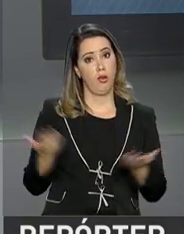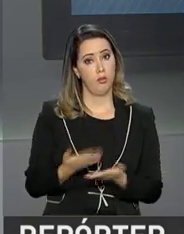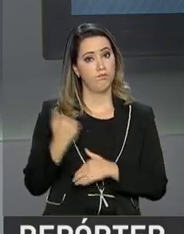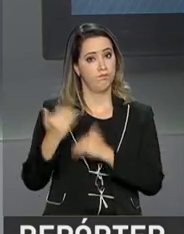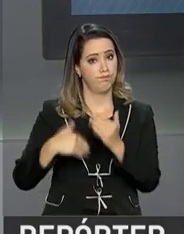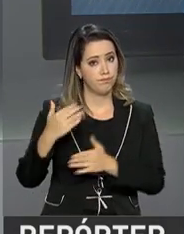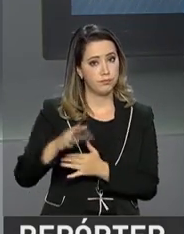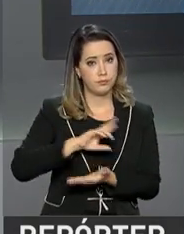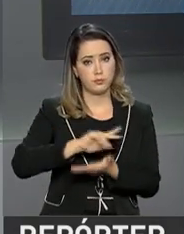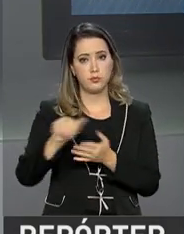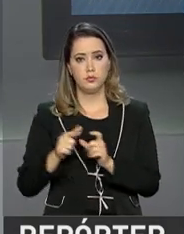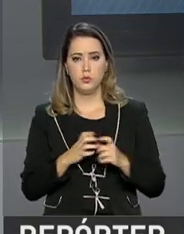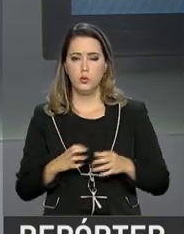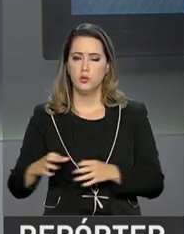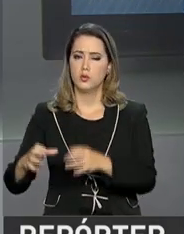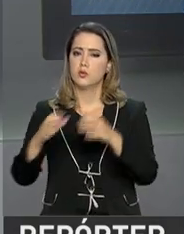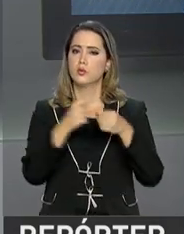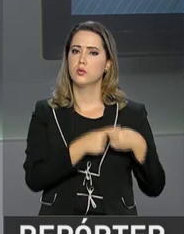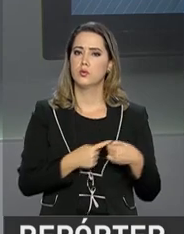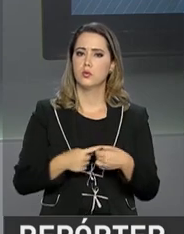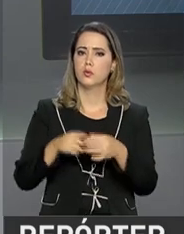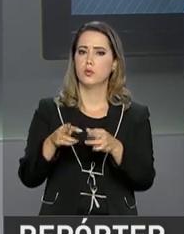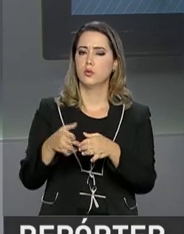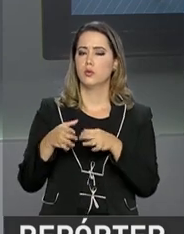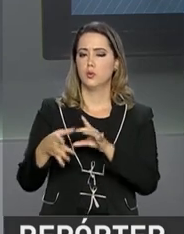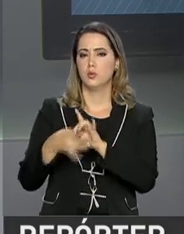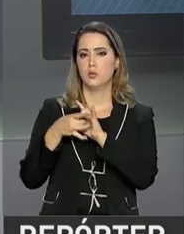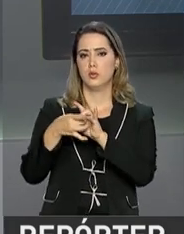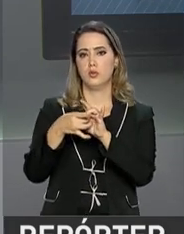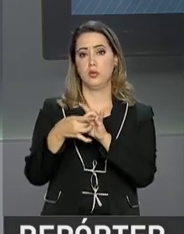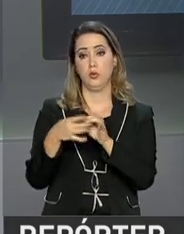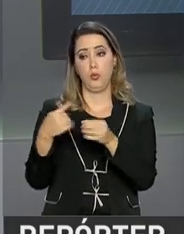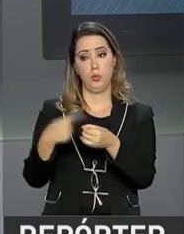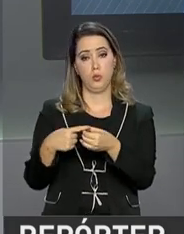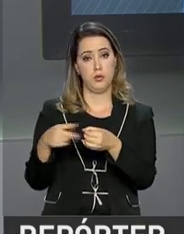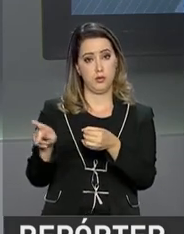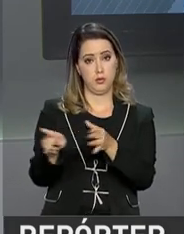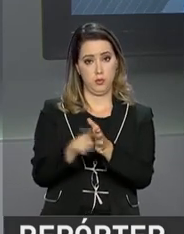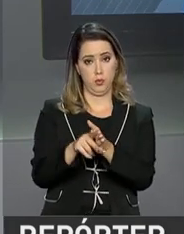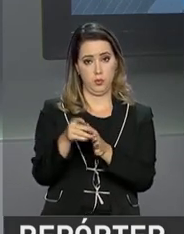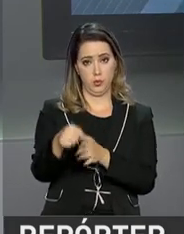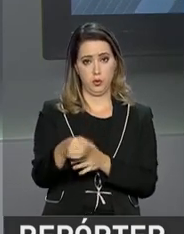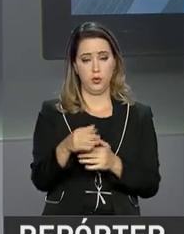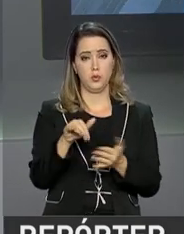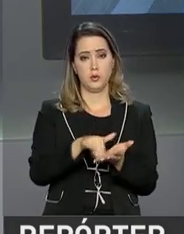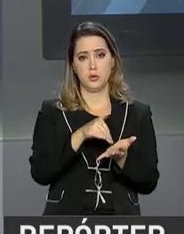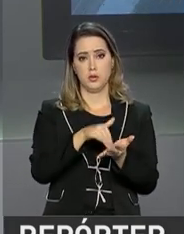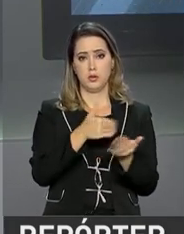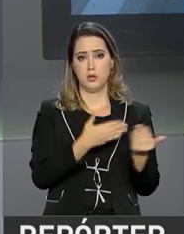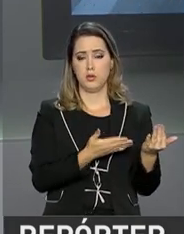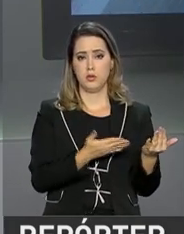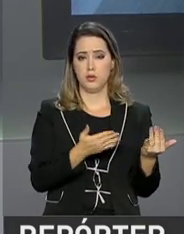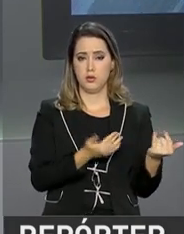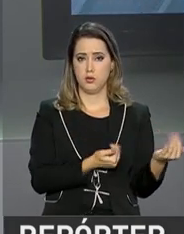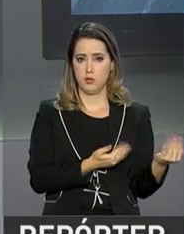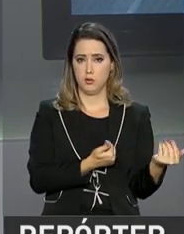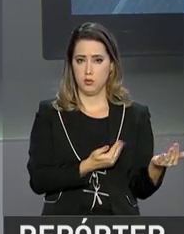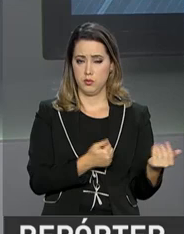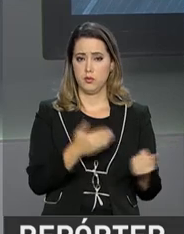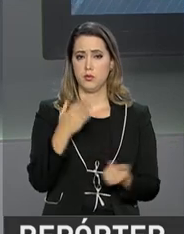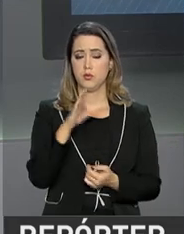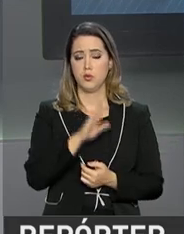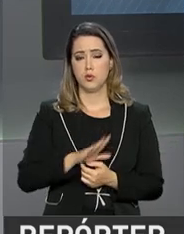agora vão ser aplicados em vários municípios por meio de parcerias o secretário nacional de juventude francisco de assis costa